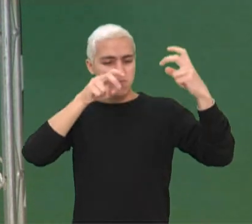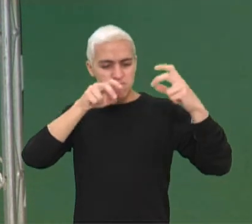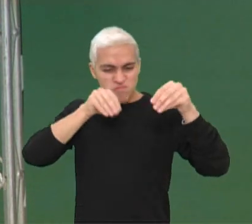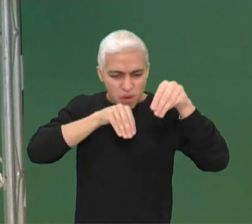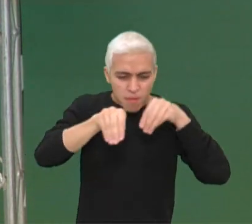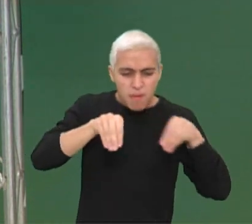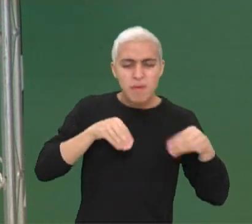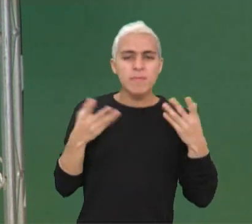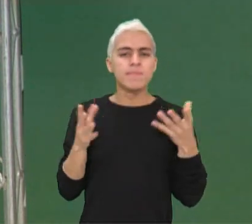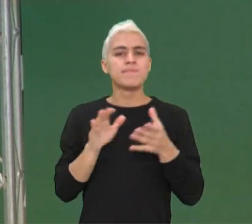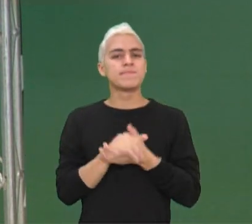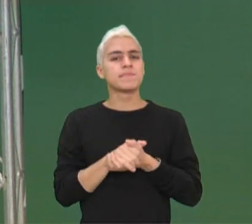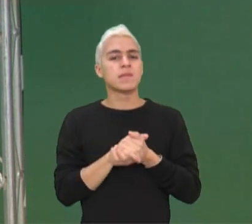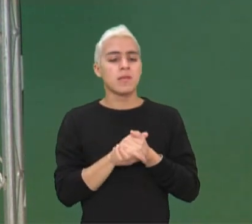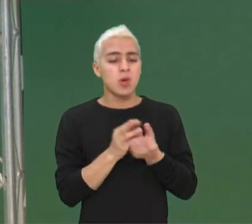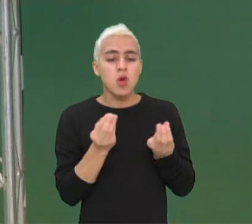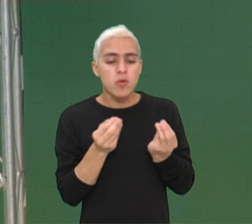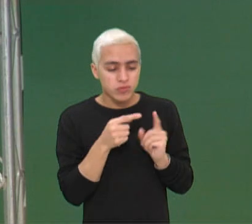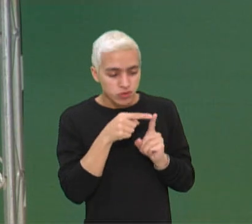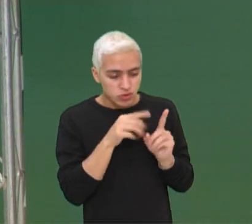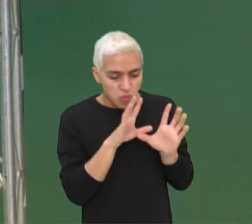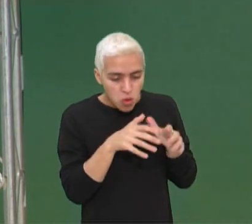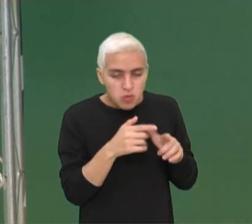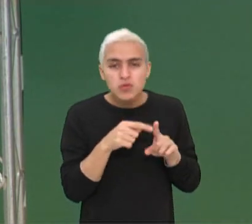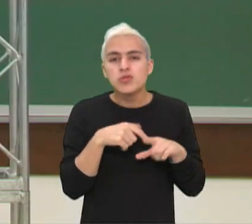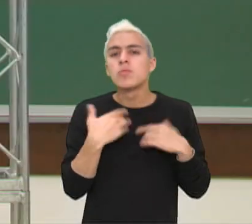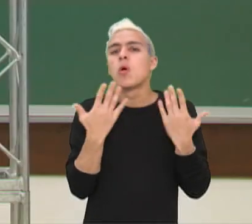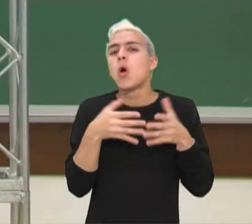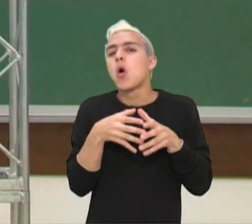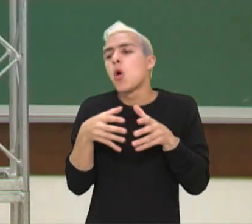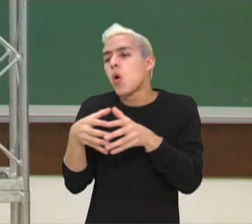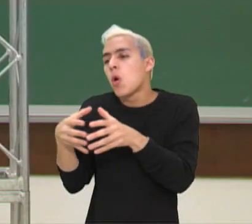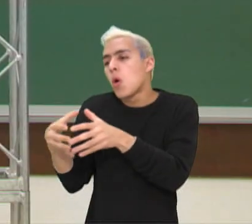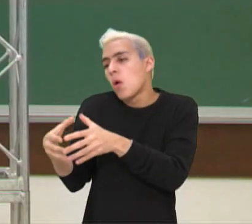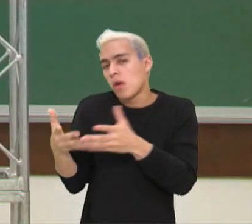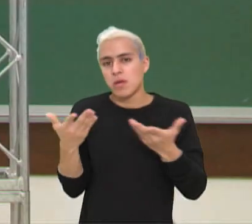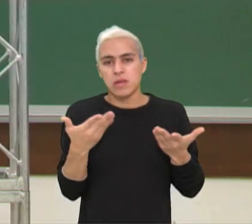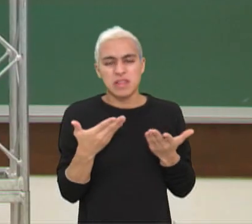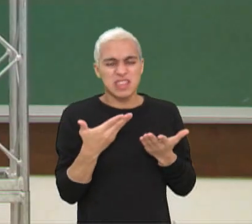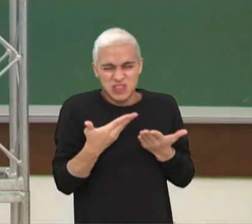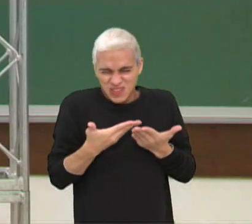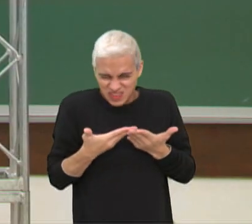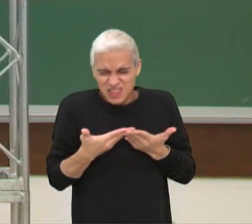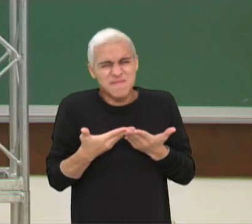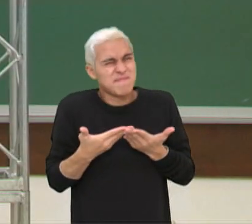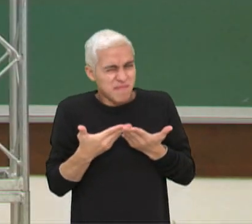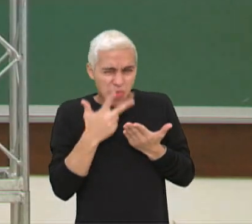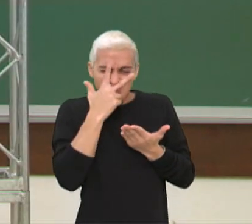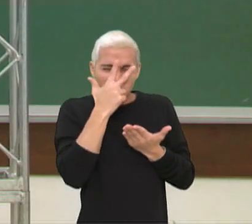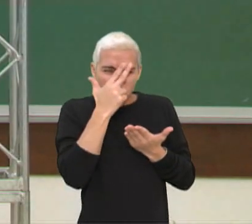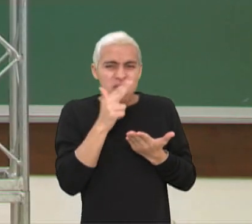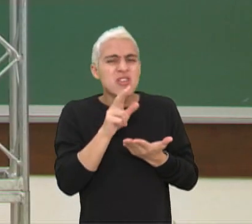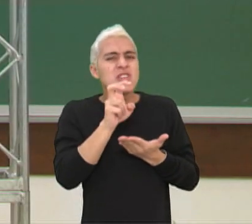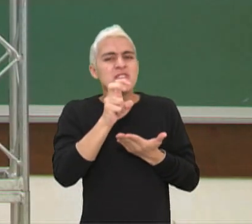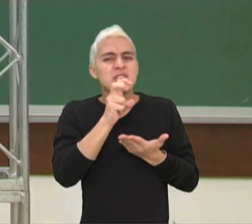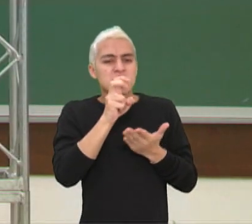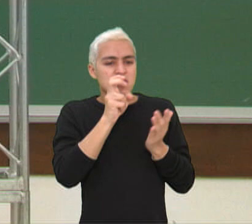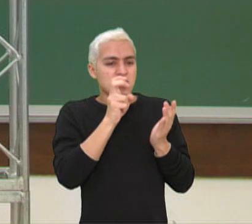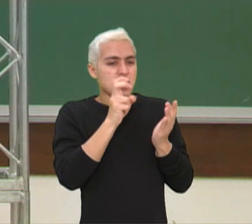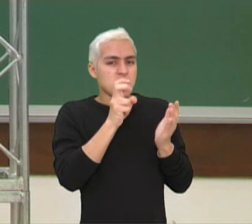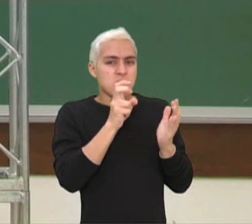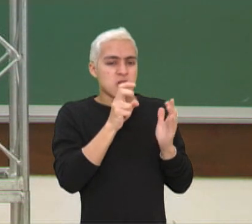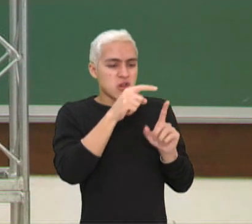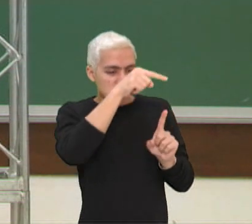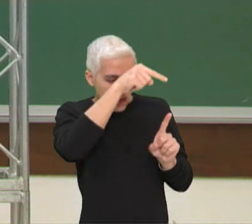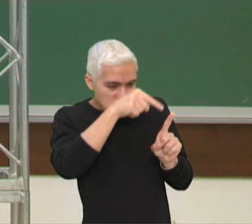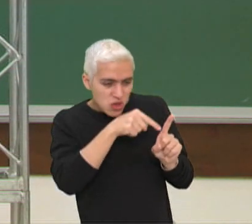tabuleiro. E vi uma classificação dos jogos de tabuleiro. Então, a gente falou sobre uns cinco classificações. A gente